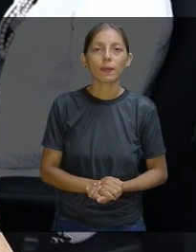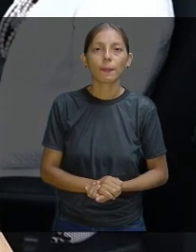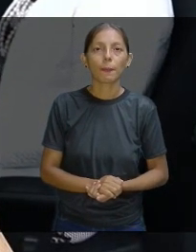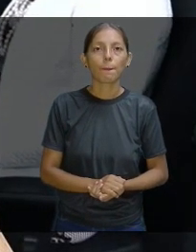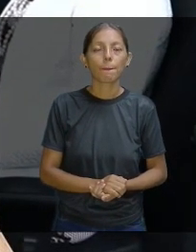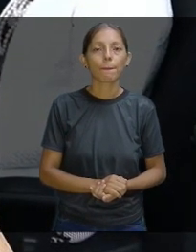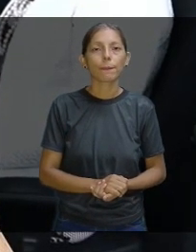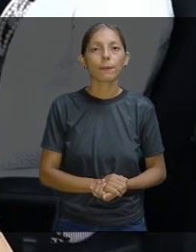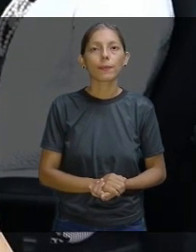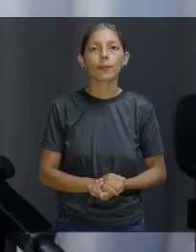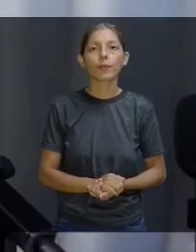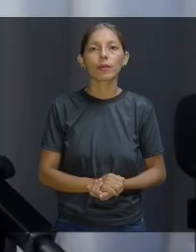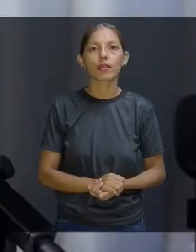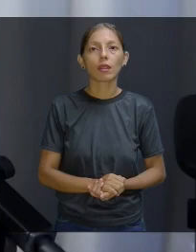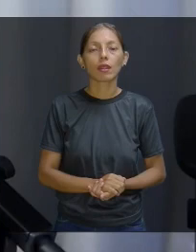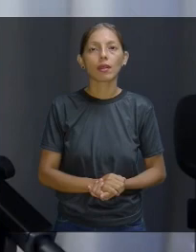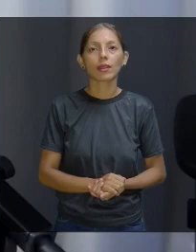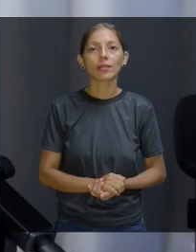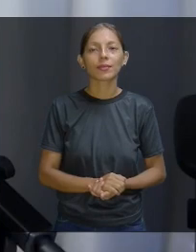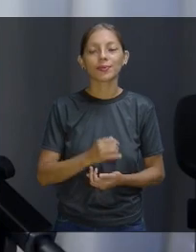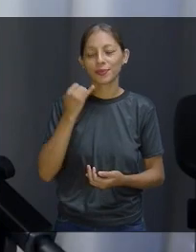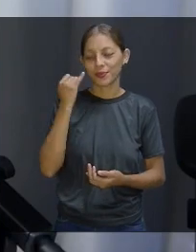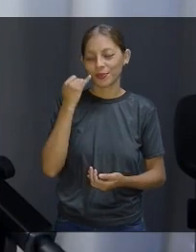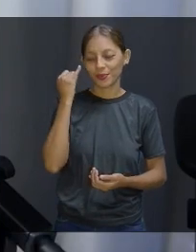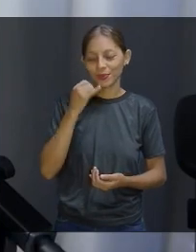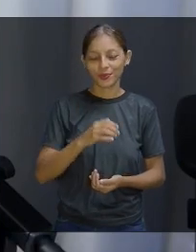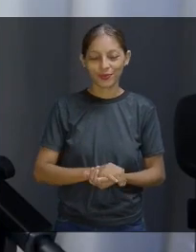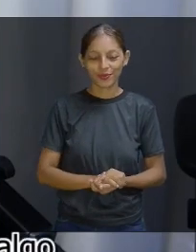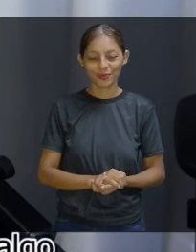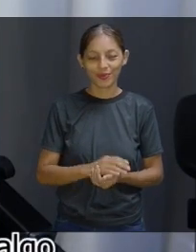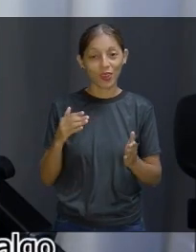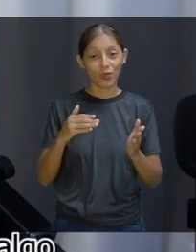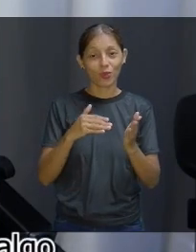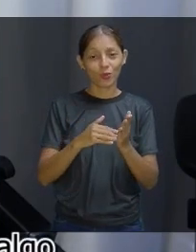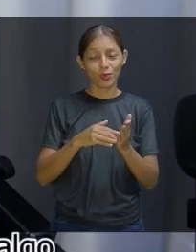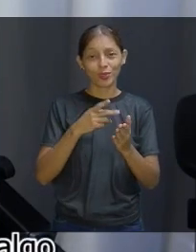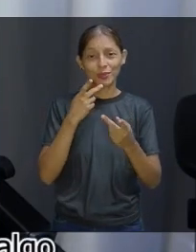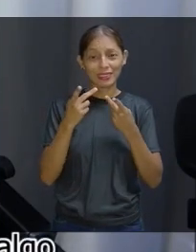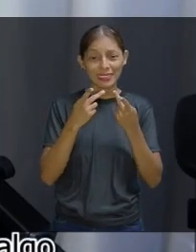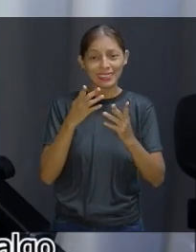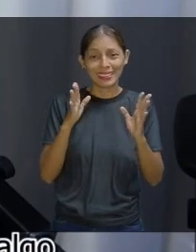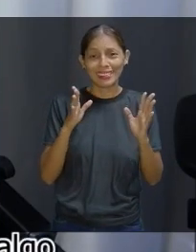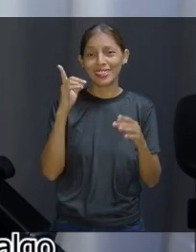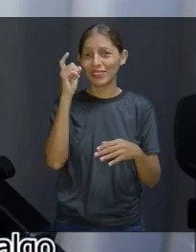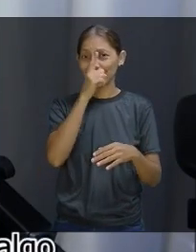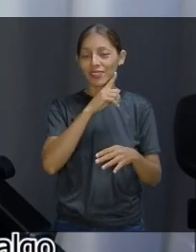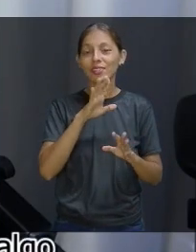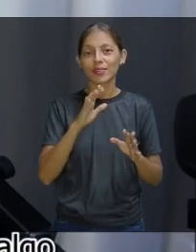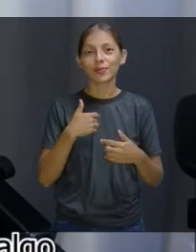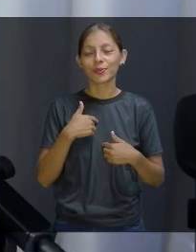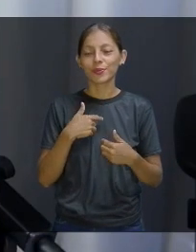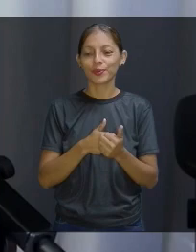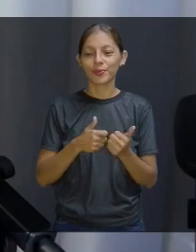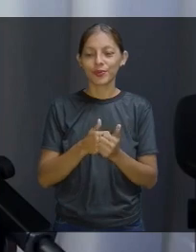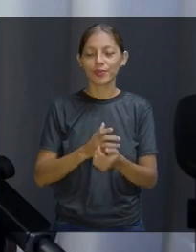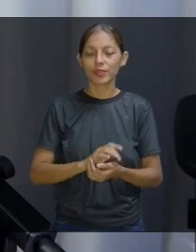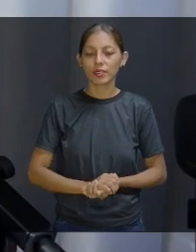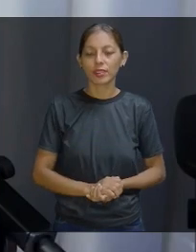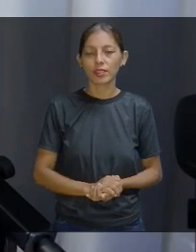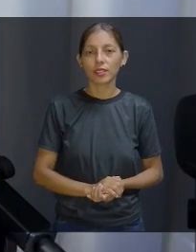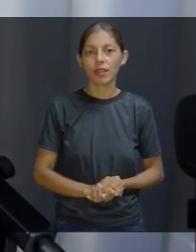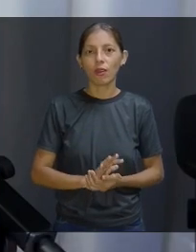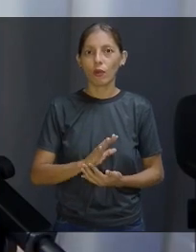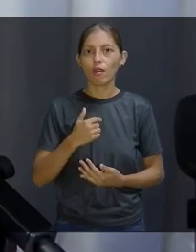João. É difícil falar por último, né? Foco no desembargador João Lages. Mas, de fato, é algo que, da minha